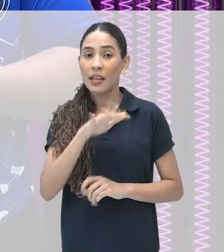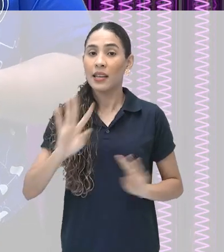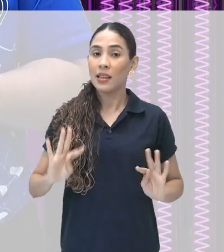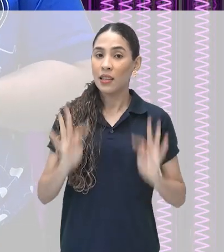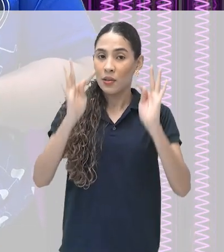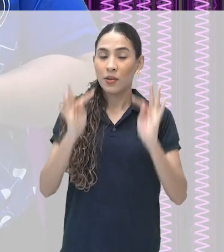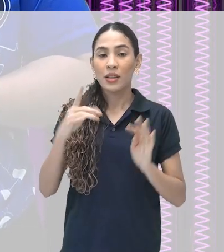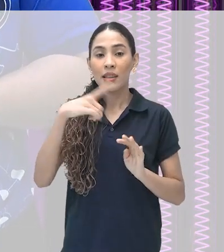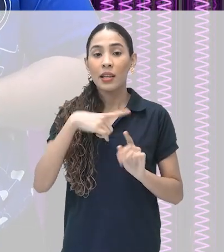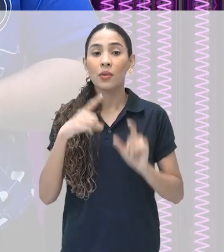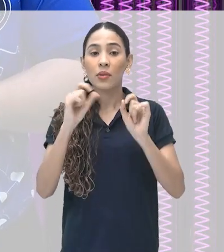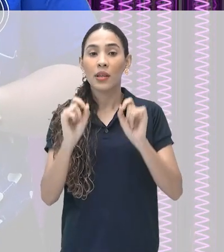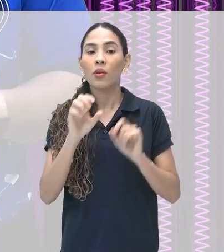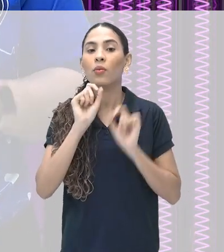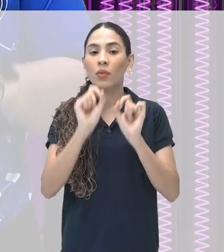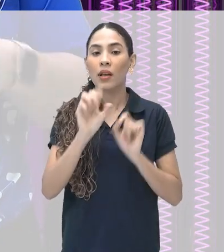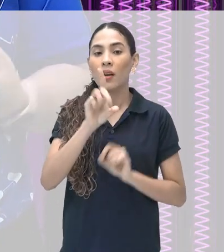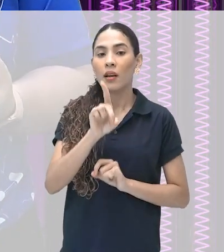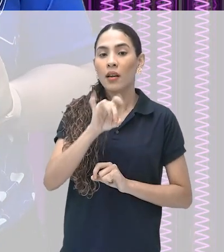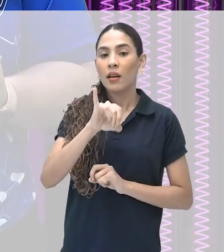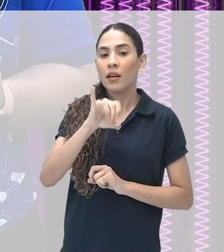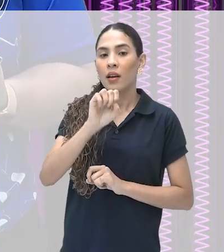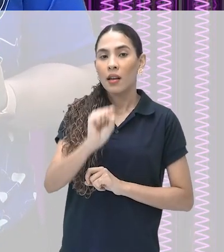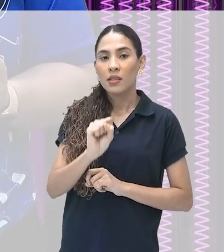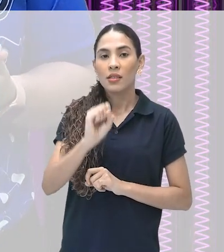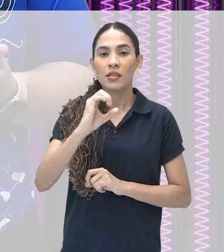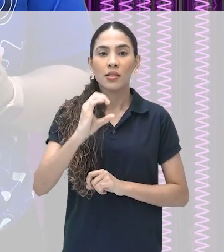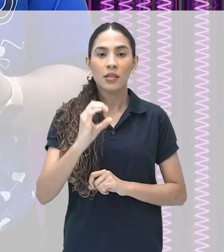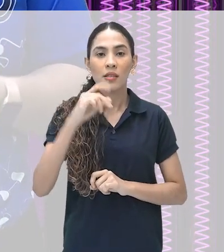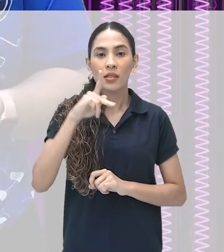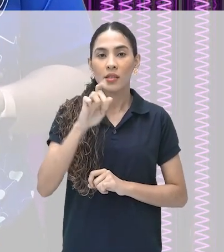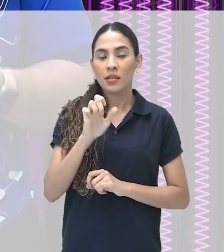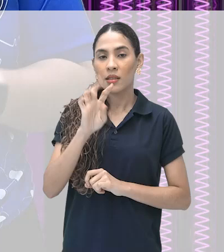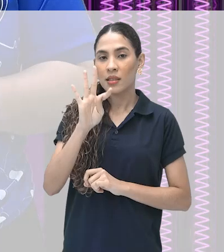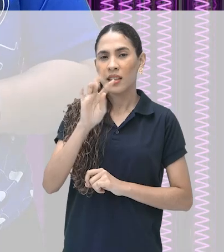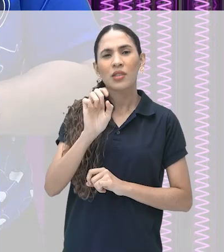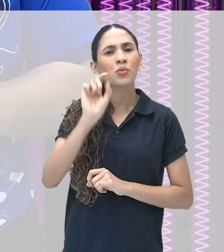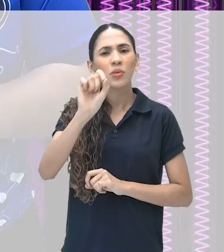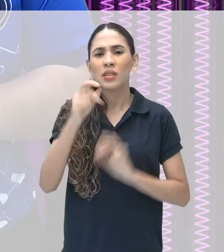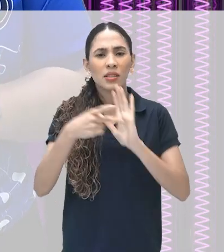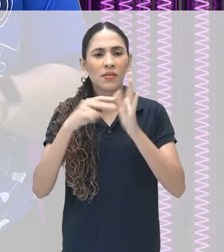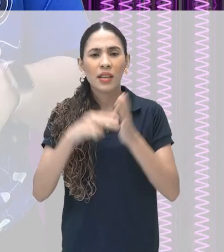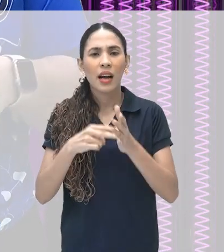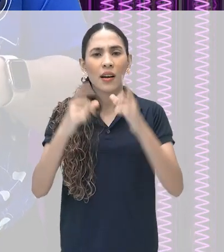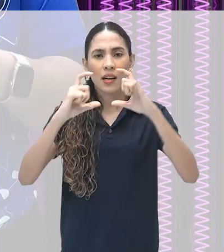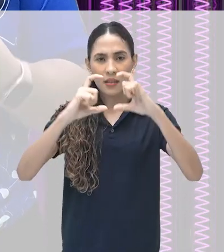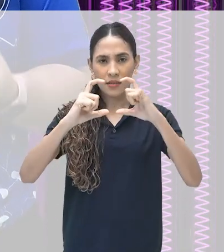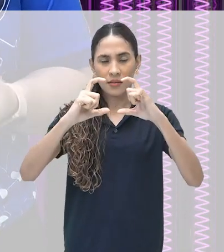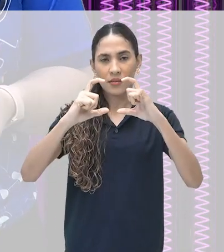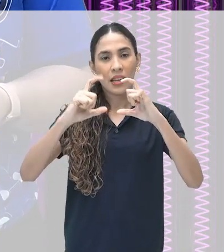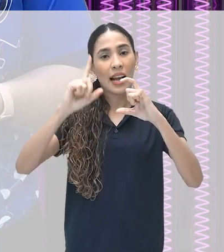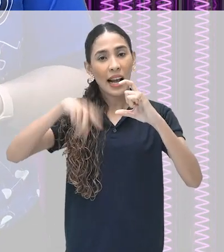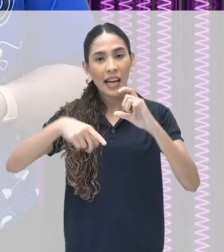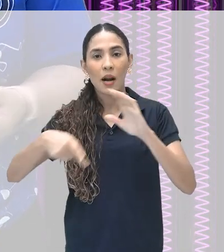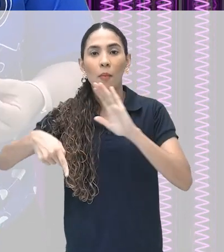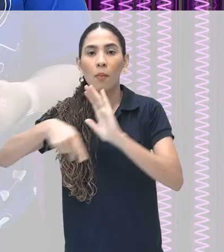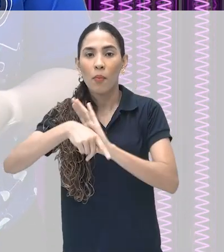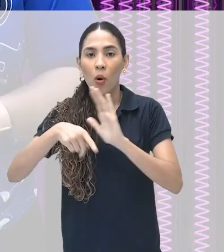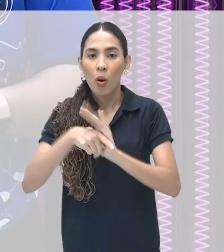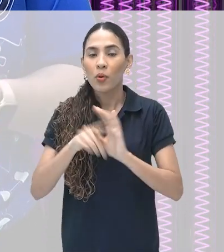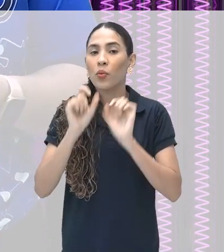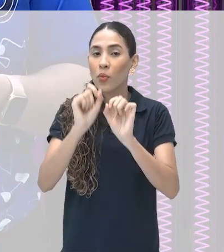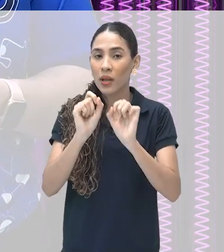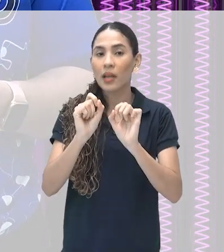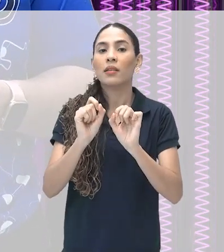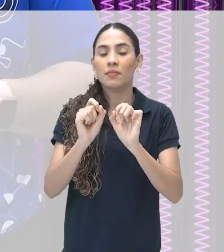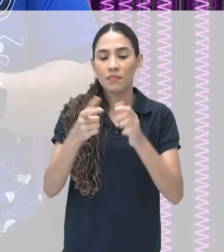nosso lado o disquete. O que era o disquete? Era um dispositivo de armazenamento